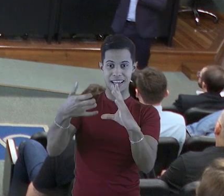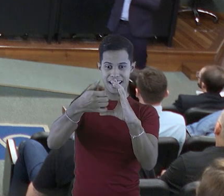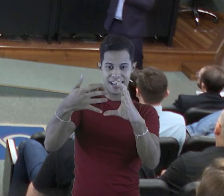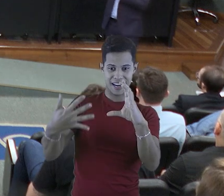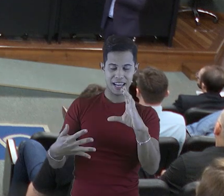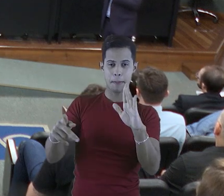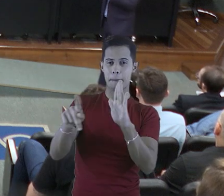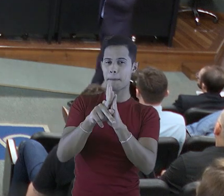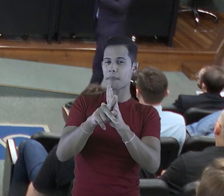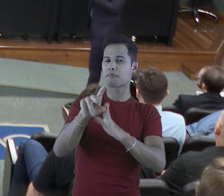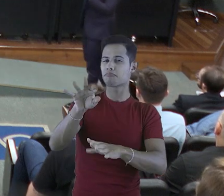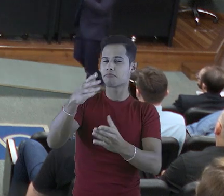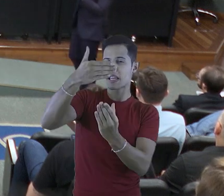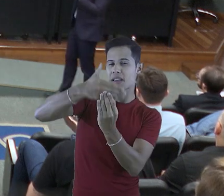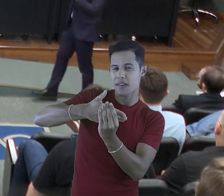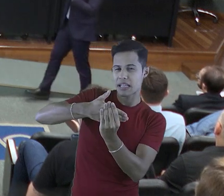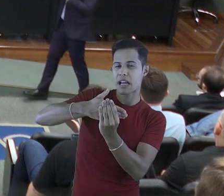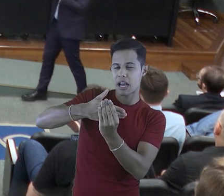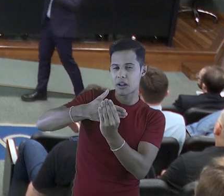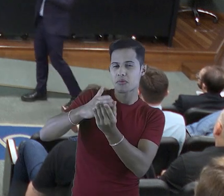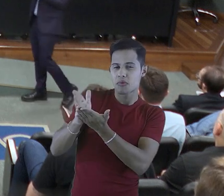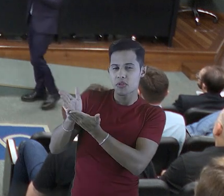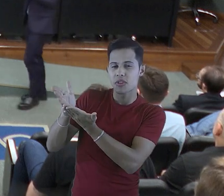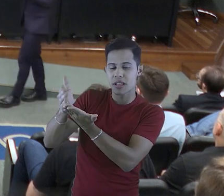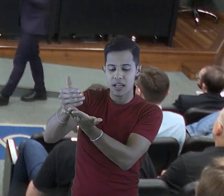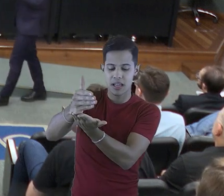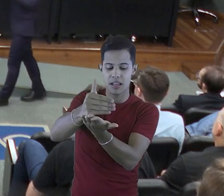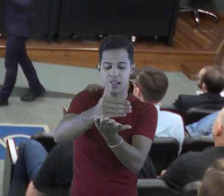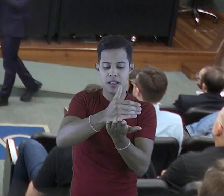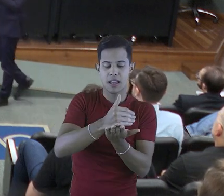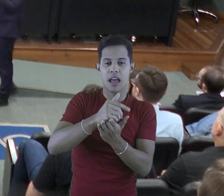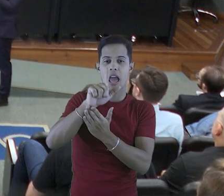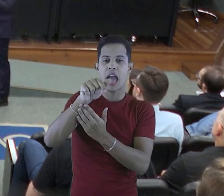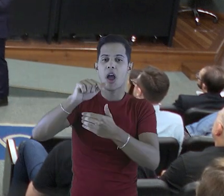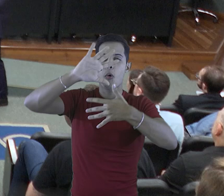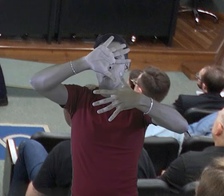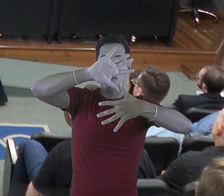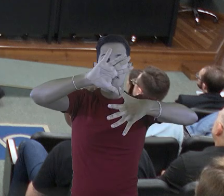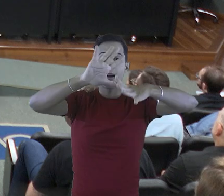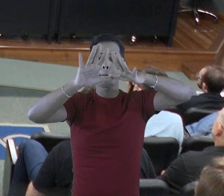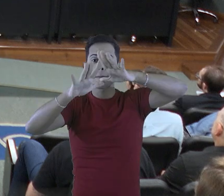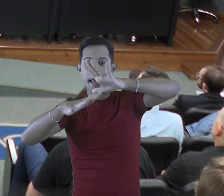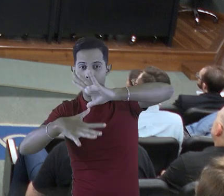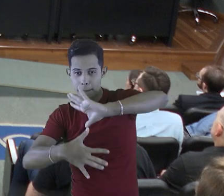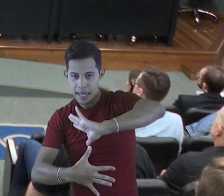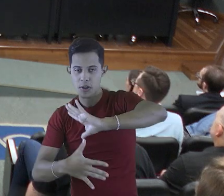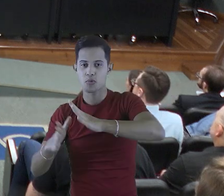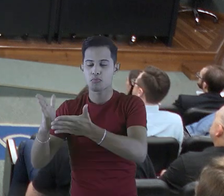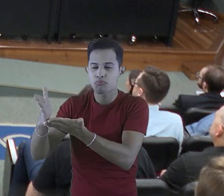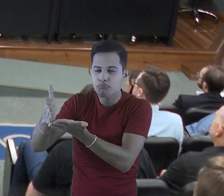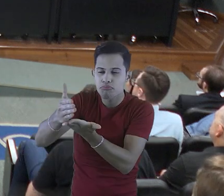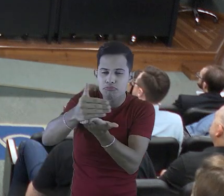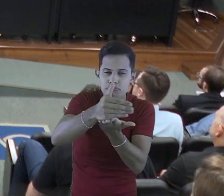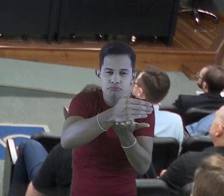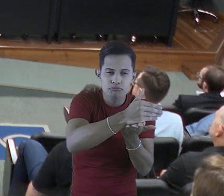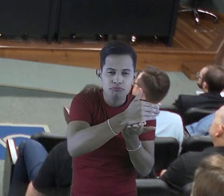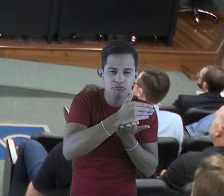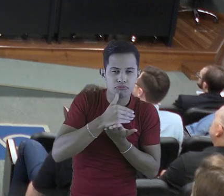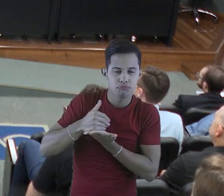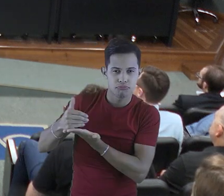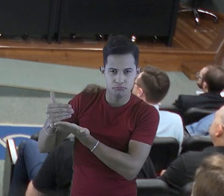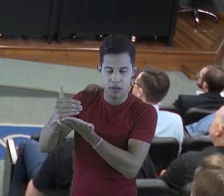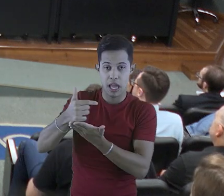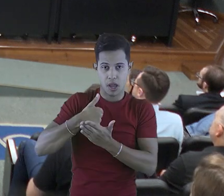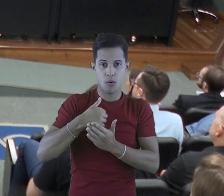um inventário de dados, ou daquilo que a gente chama de data mapping, que é o mapeamento de dados e a matriz de risco. Então, eu vou trazer aqui um